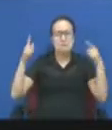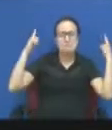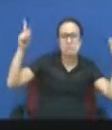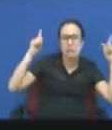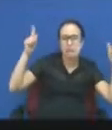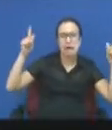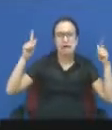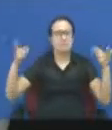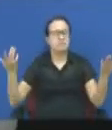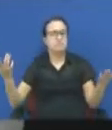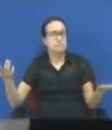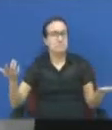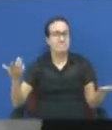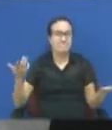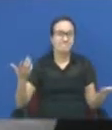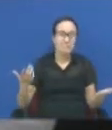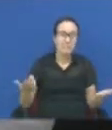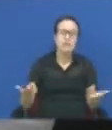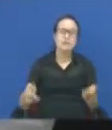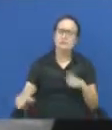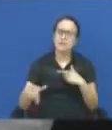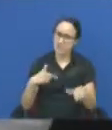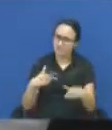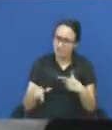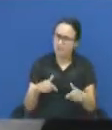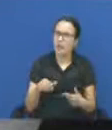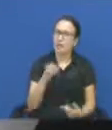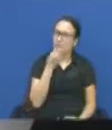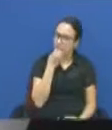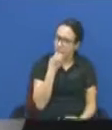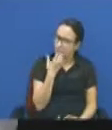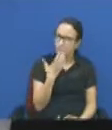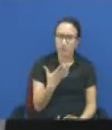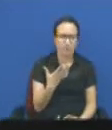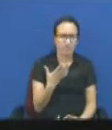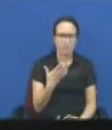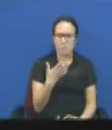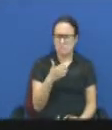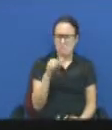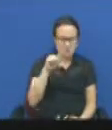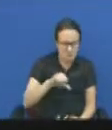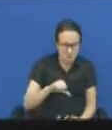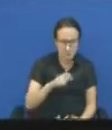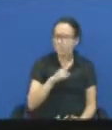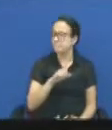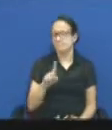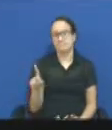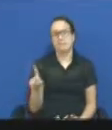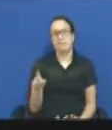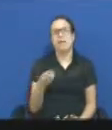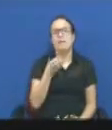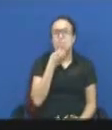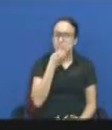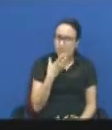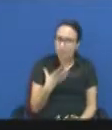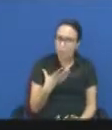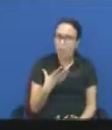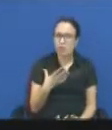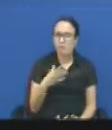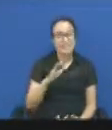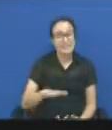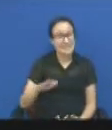Então, trabalho não faz mal para ninguém. Eu sou a favor do trabalho, torno a repetir, do trabalho